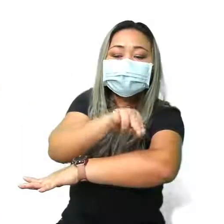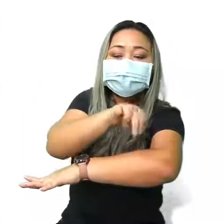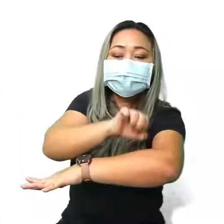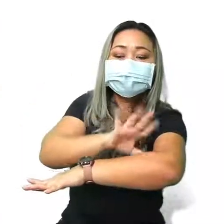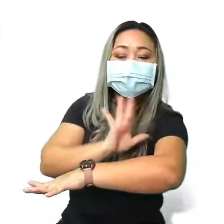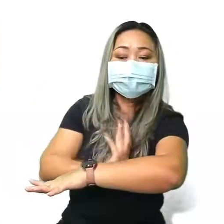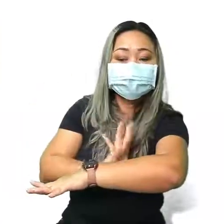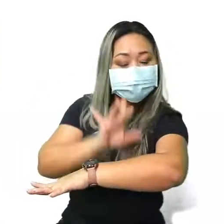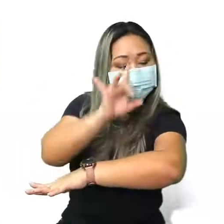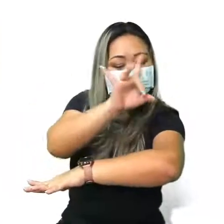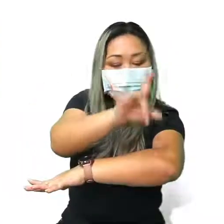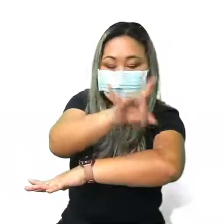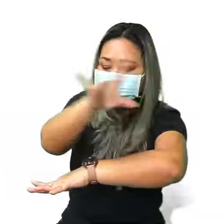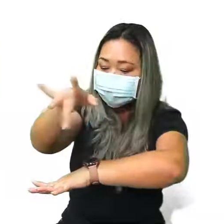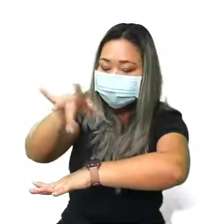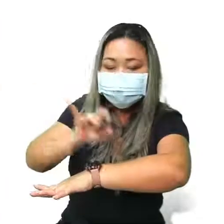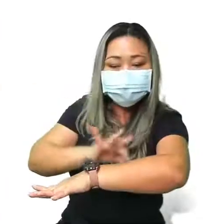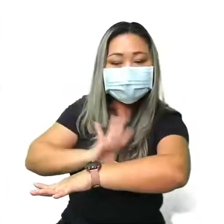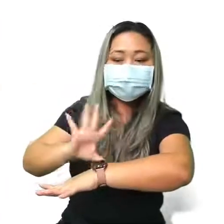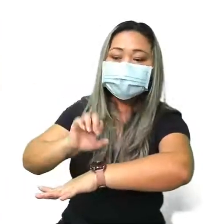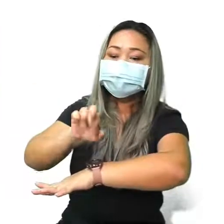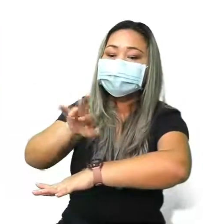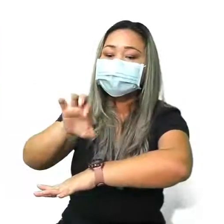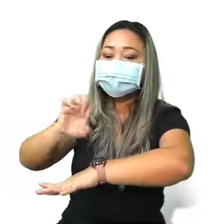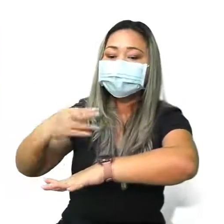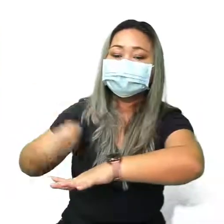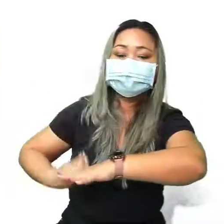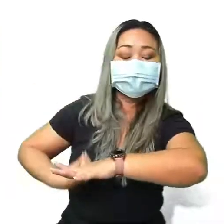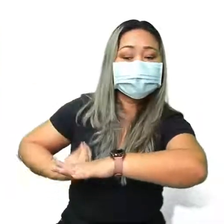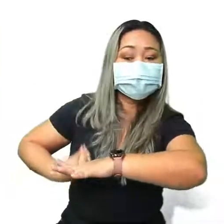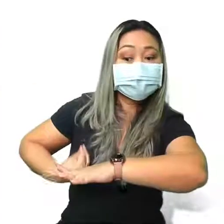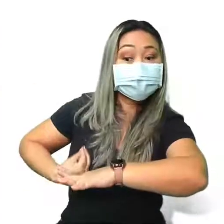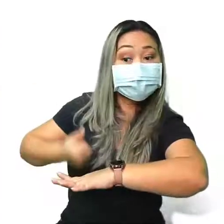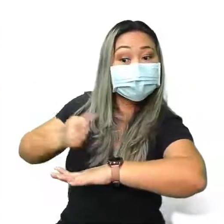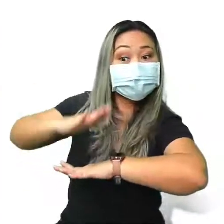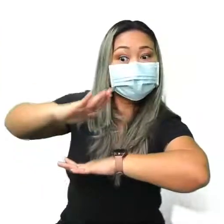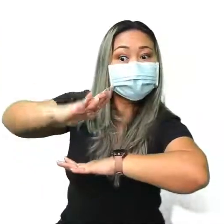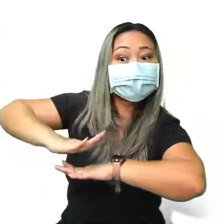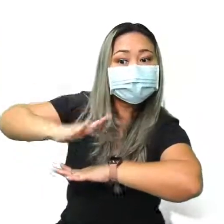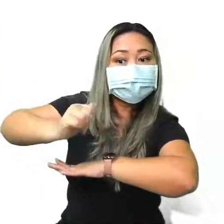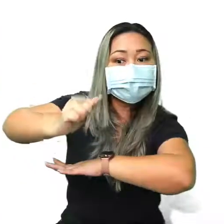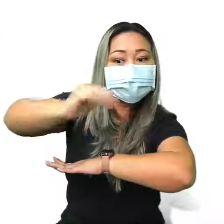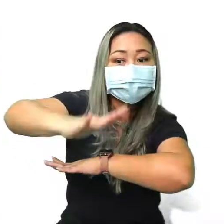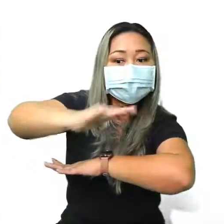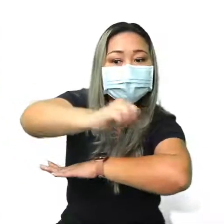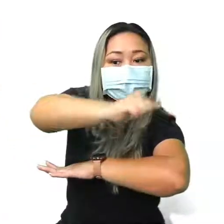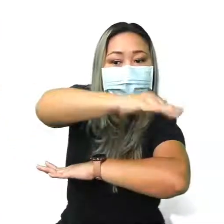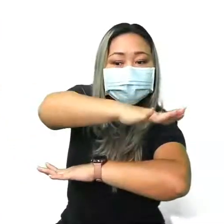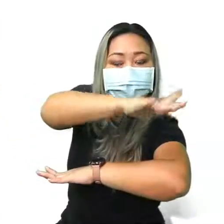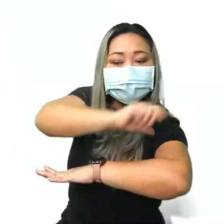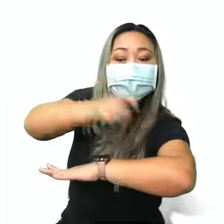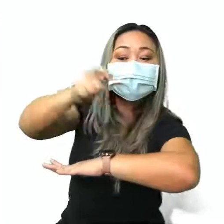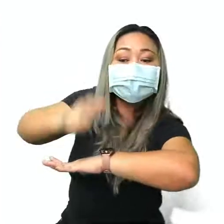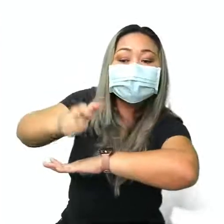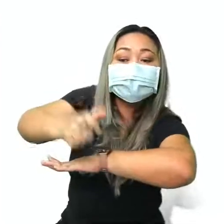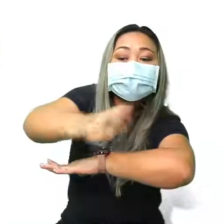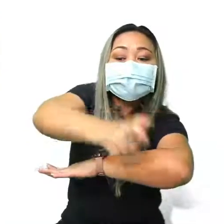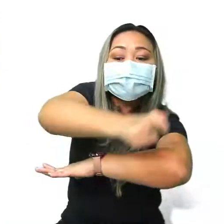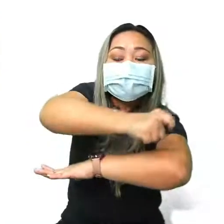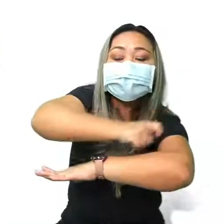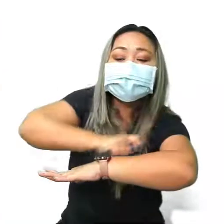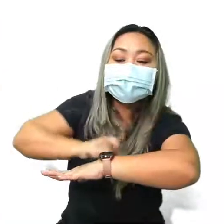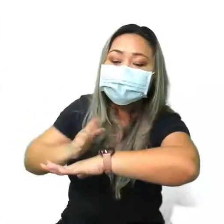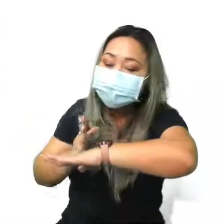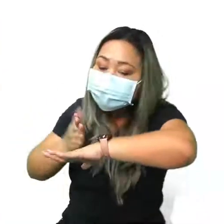onde cada um dos seres vivos vai estar habitando. Tá? É o local onde eles